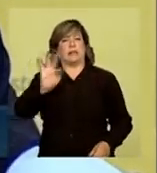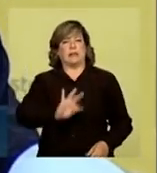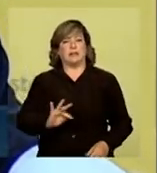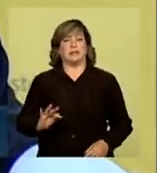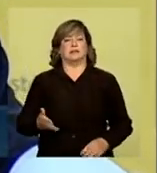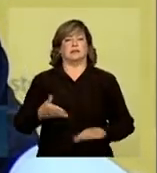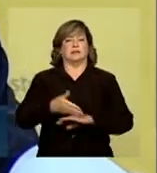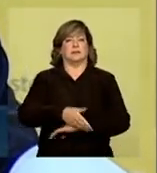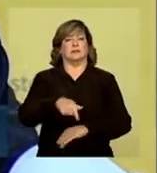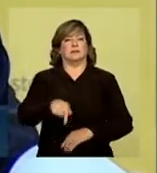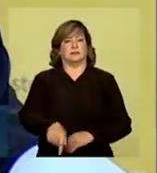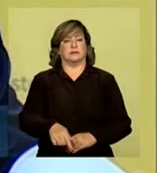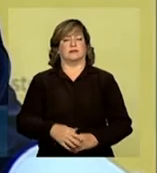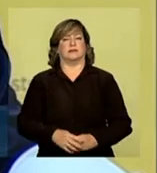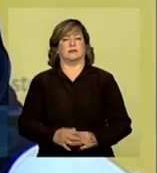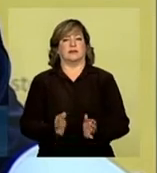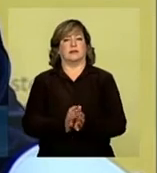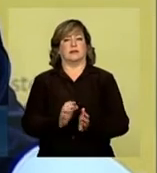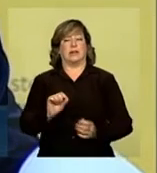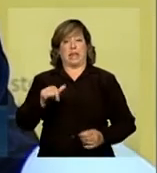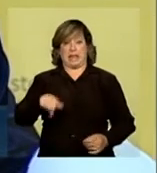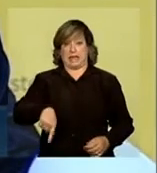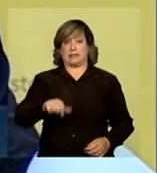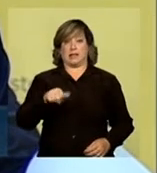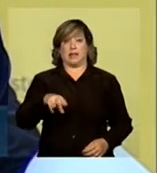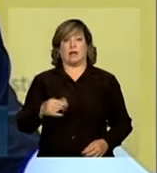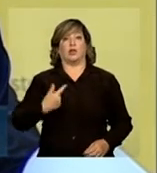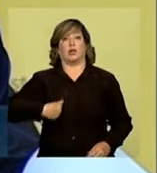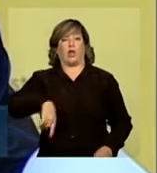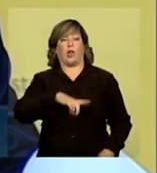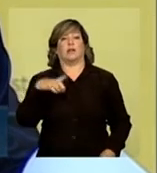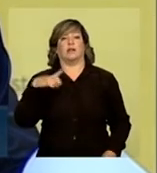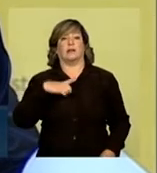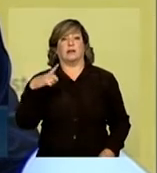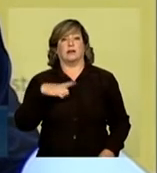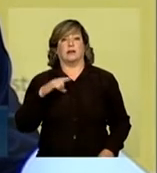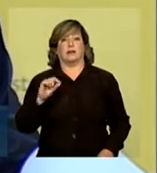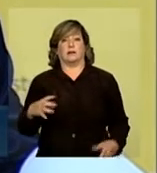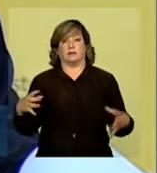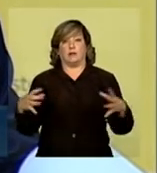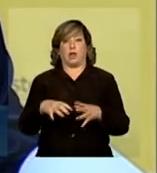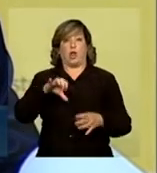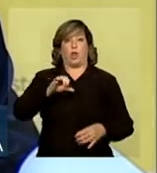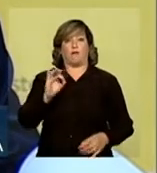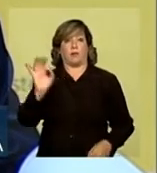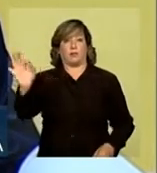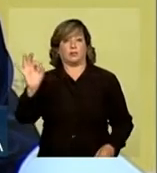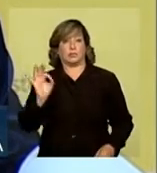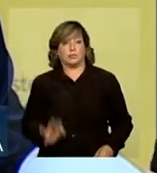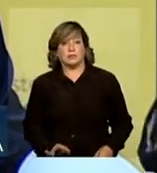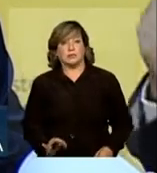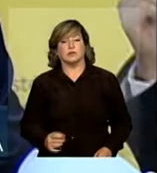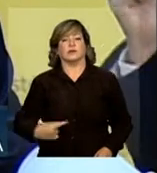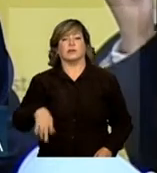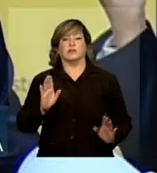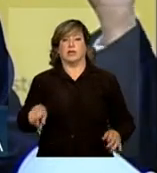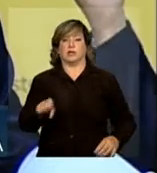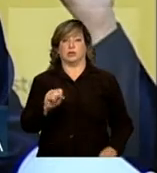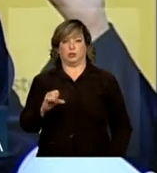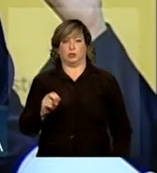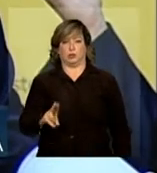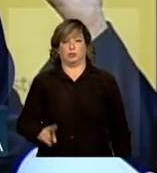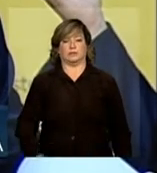é esse ano nós temos noventa porcento das instituições já no Sisu